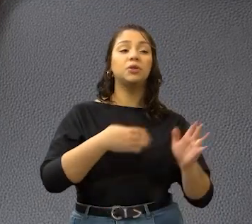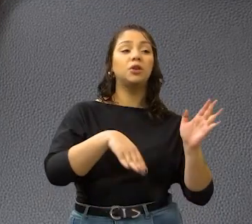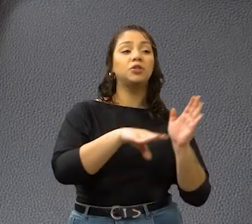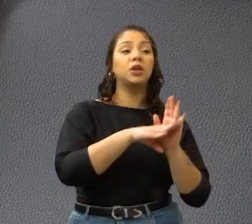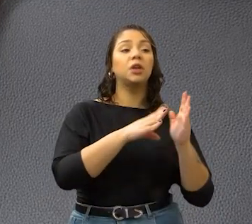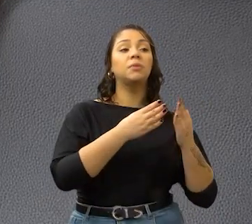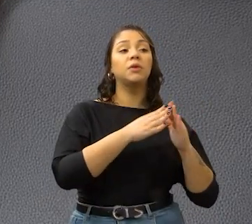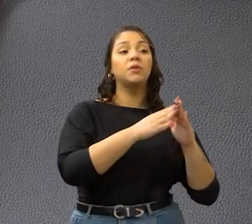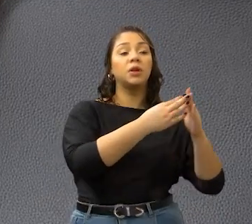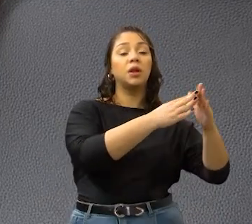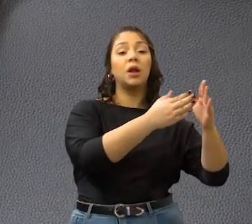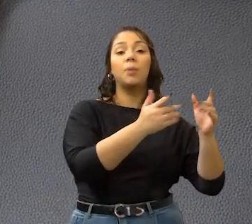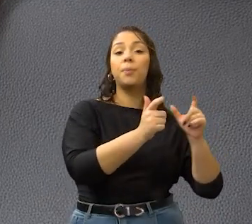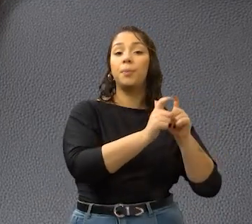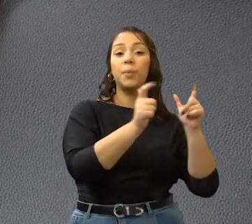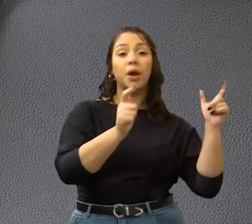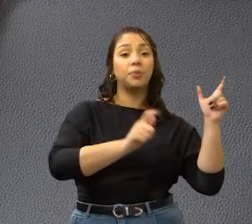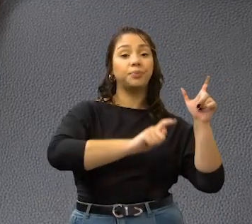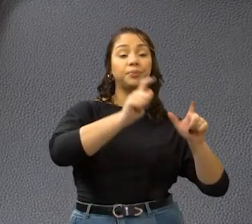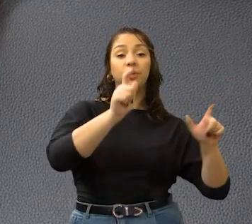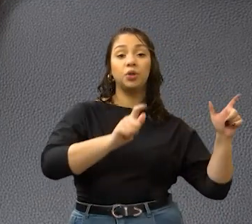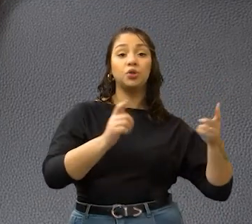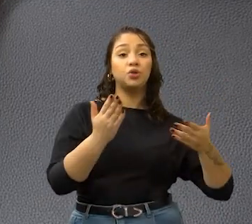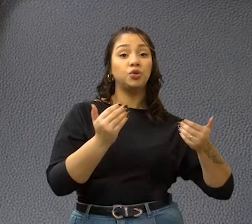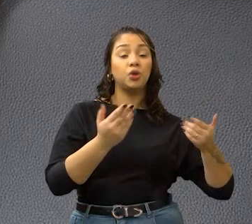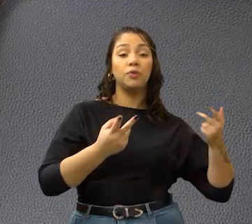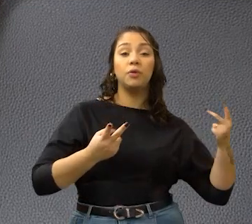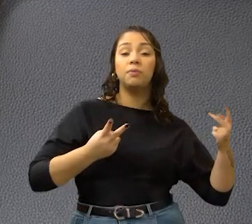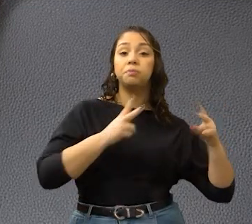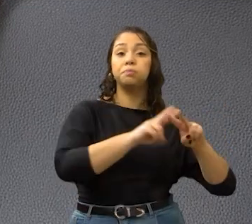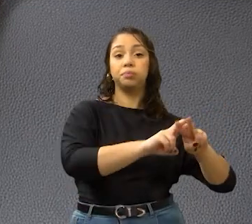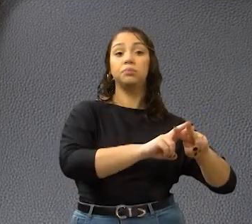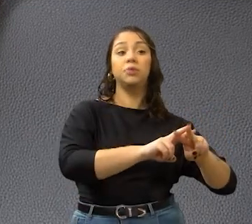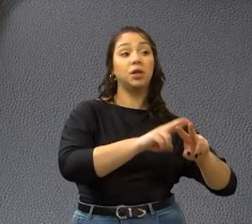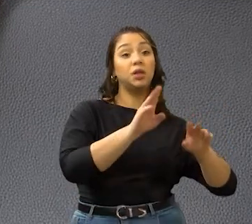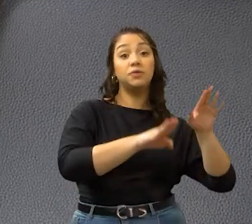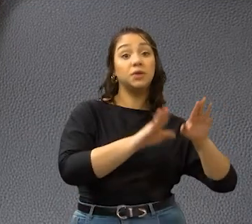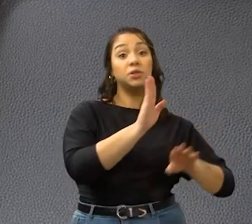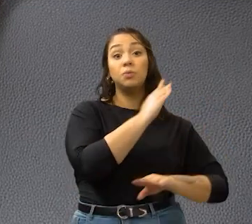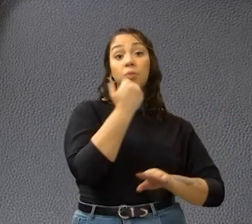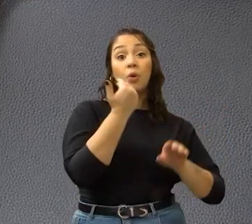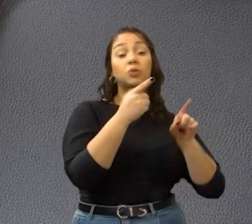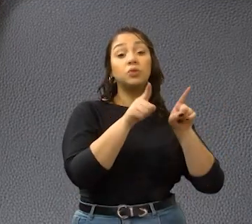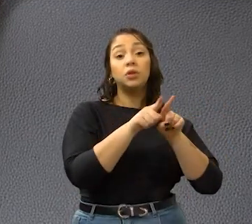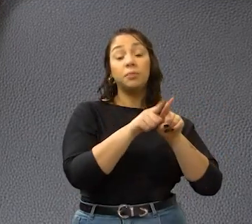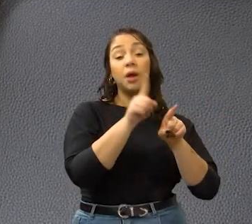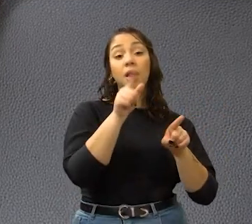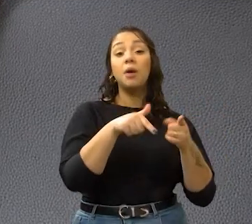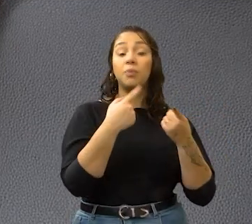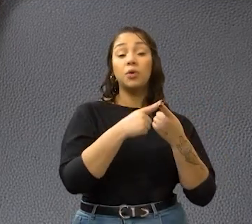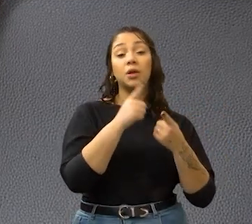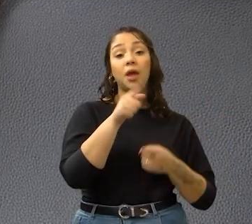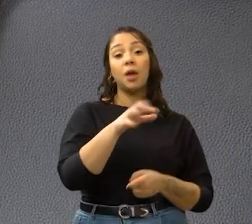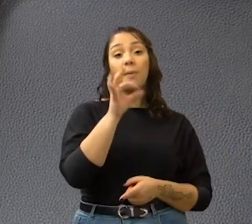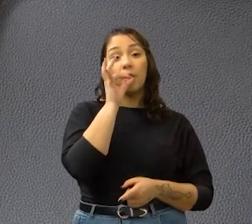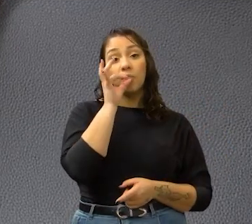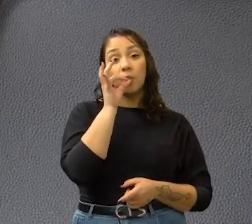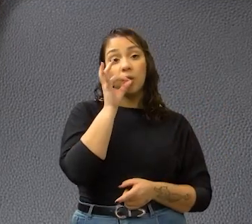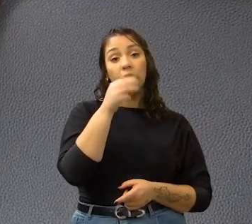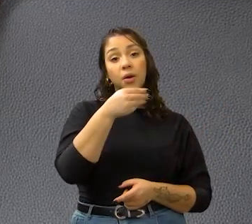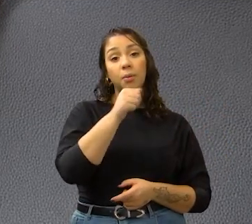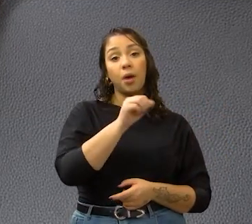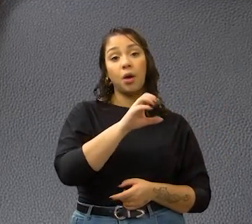periferia, por exemplo, o maior número de jovens encarcerados, né, e executados muitas vezes é justamente pela